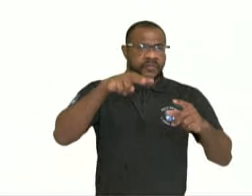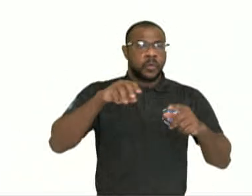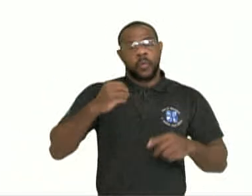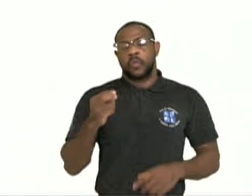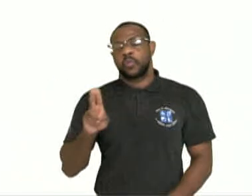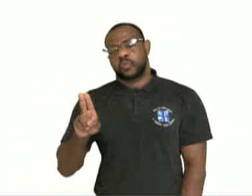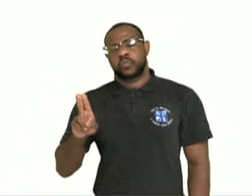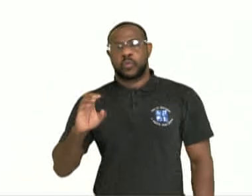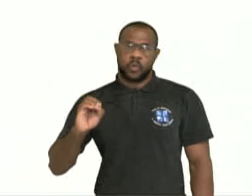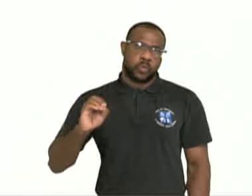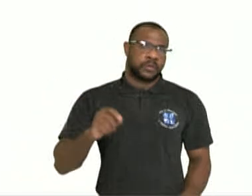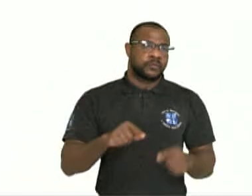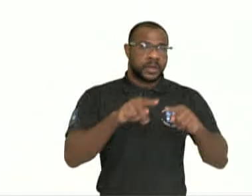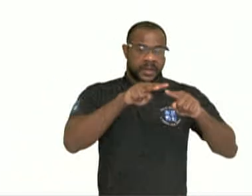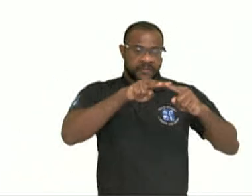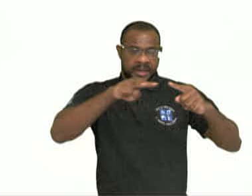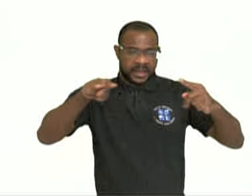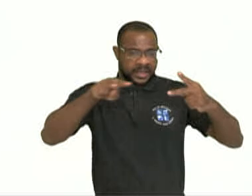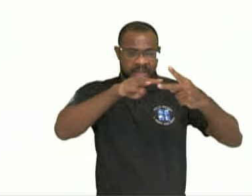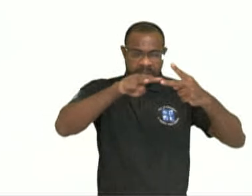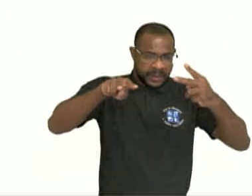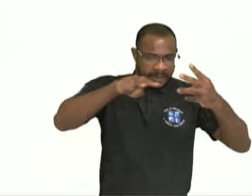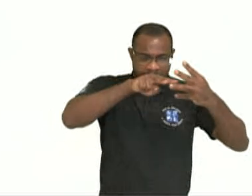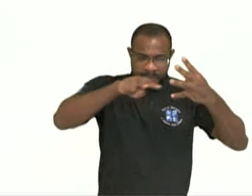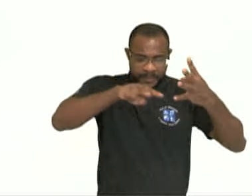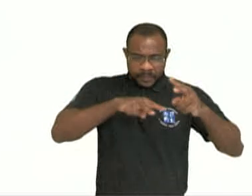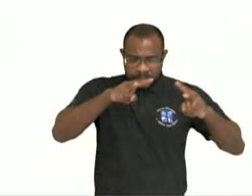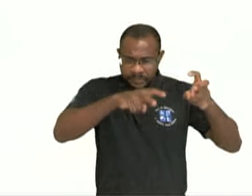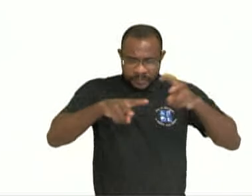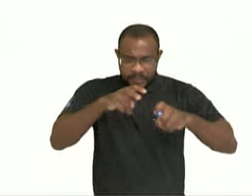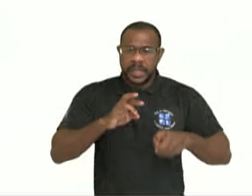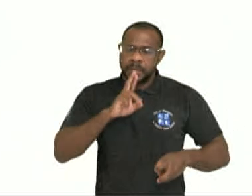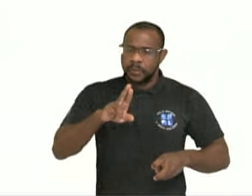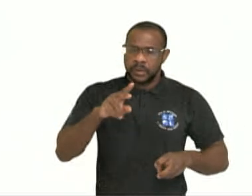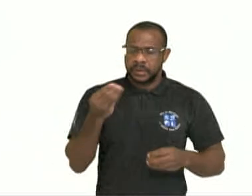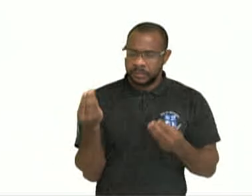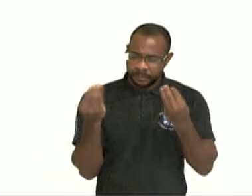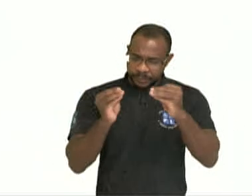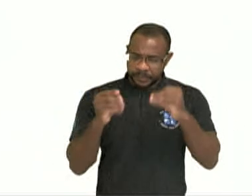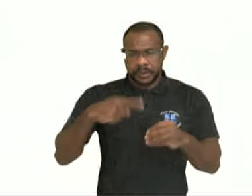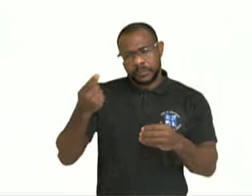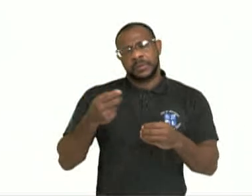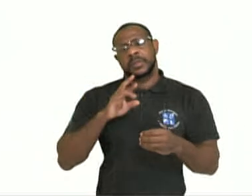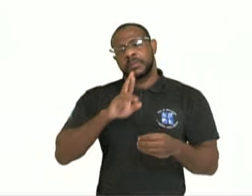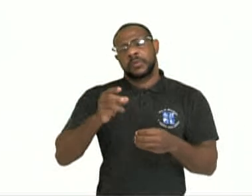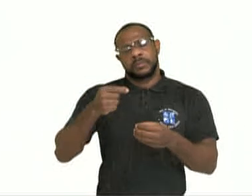vou dar um tempo para que você leia, analise, responda e já já voltamos para corrigir.